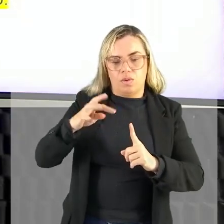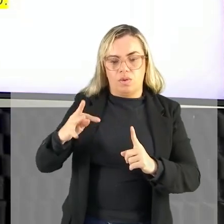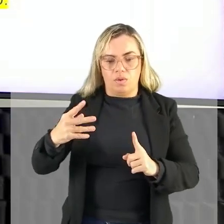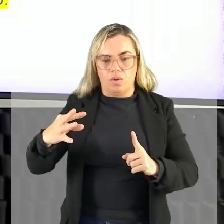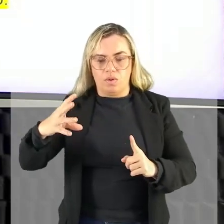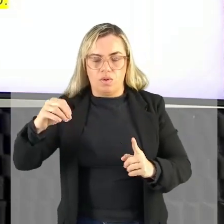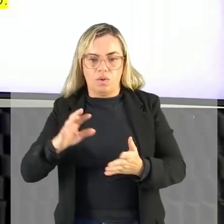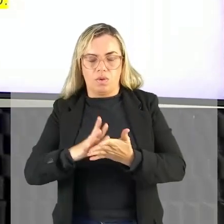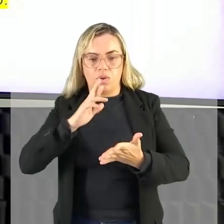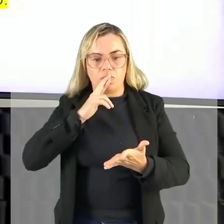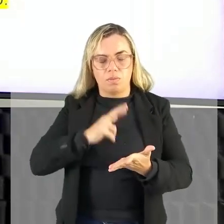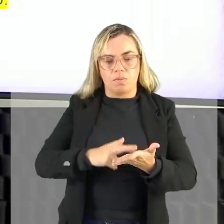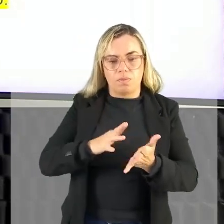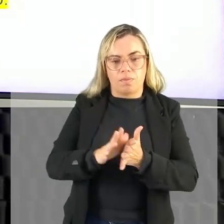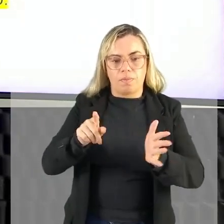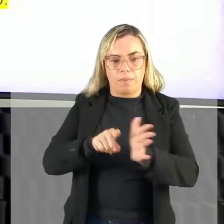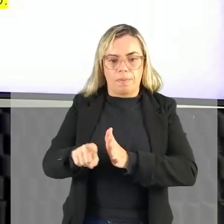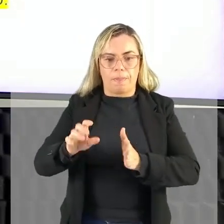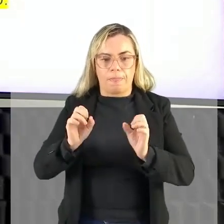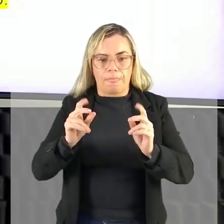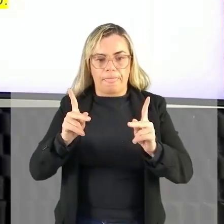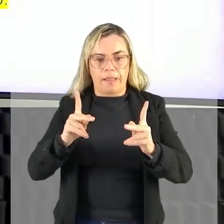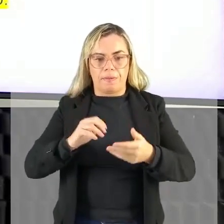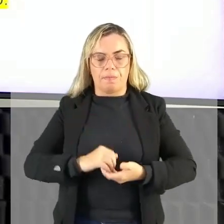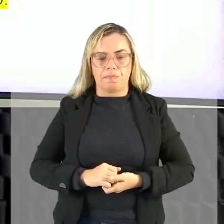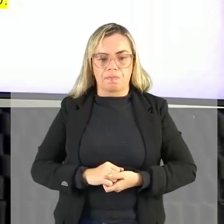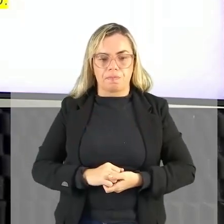é a que responde a questão, tá?